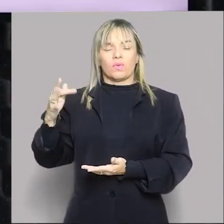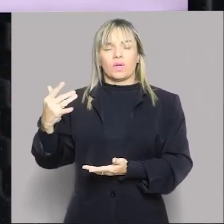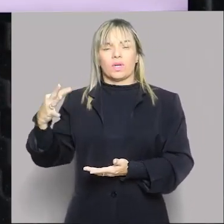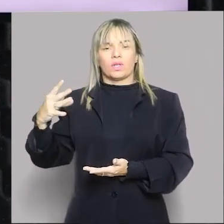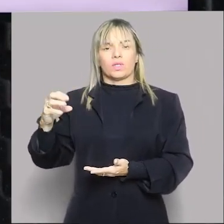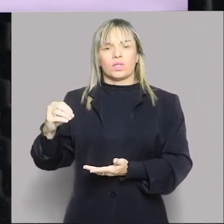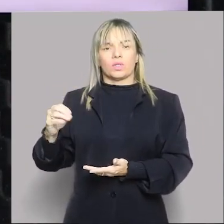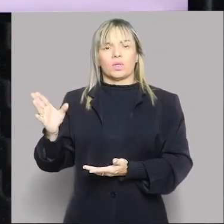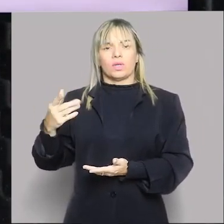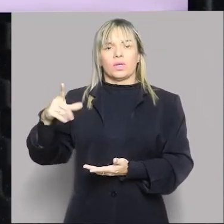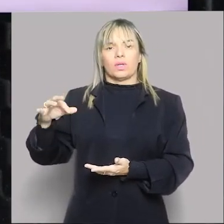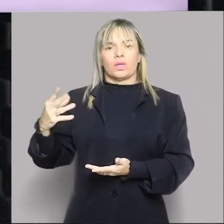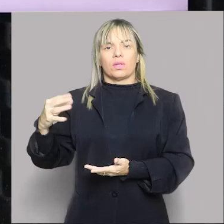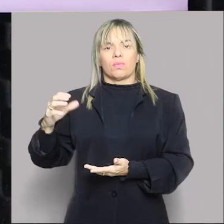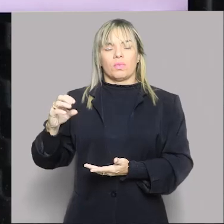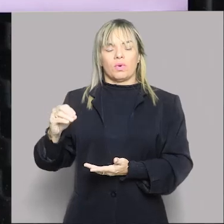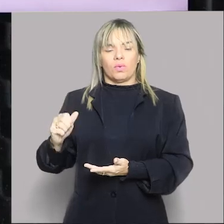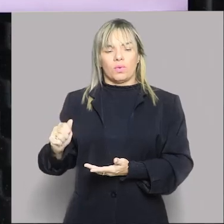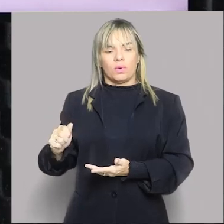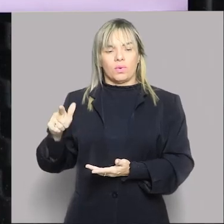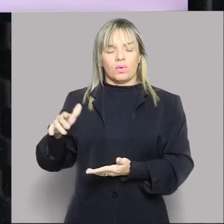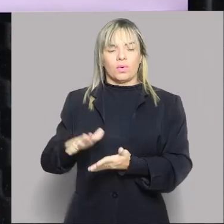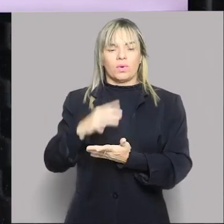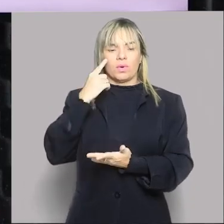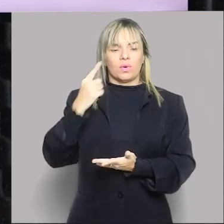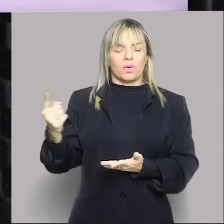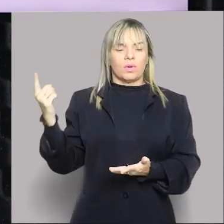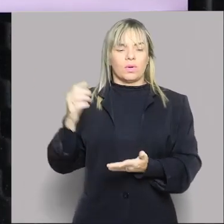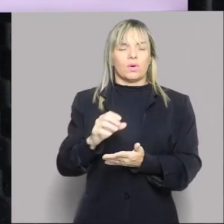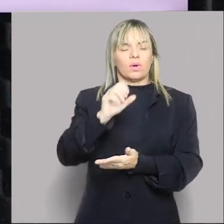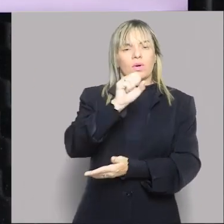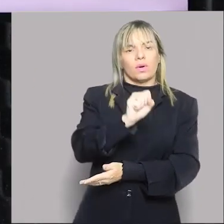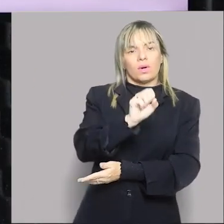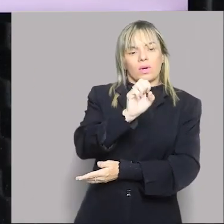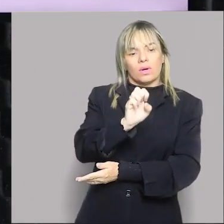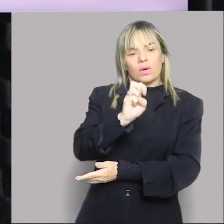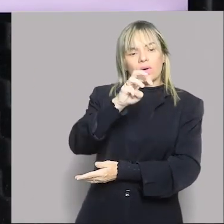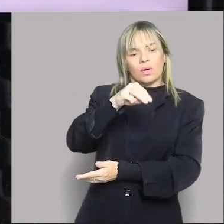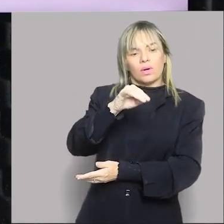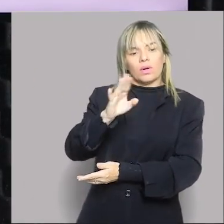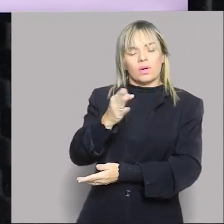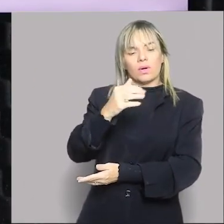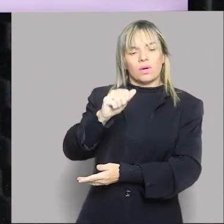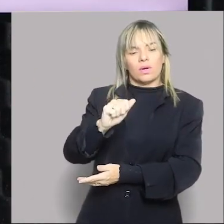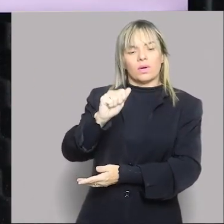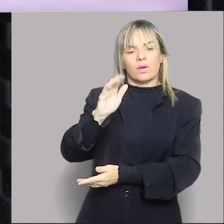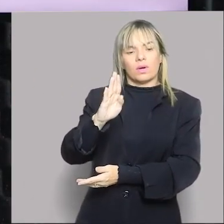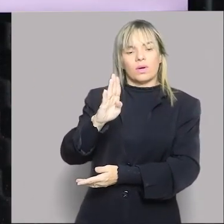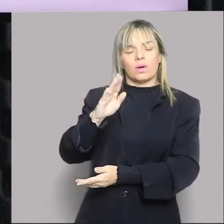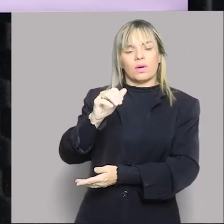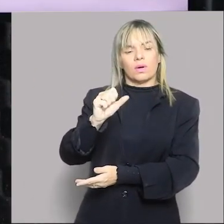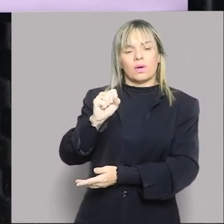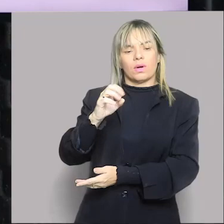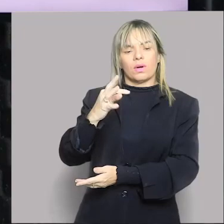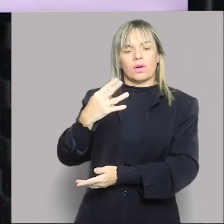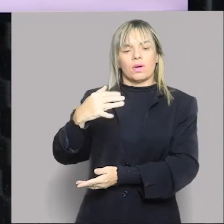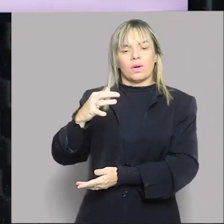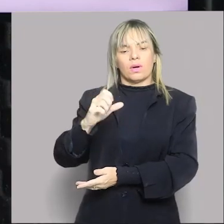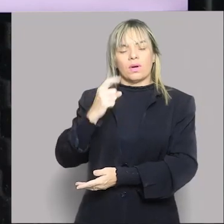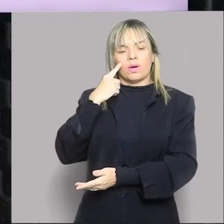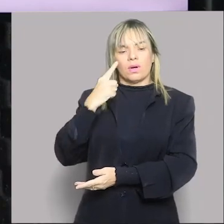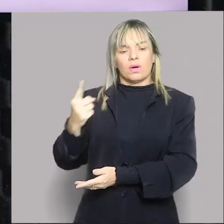esculturas, para facilitar a compreensão, elas podem ser semi-abstratas, só para identificação e você entender.